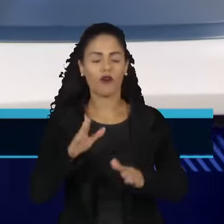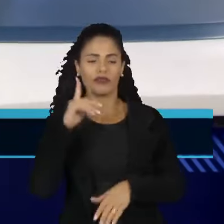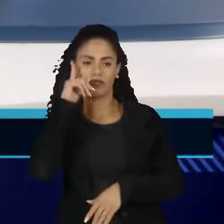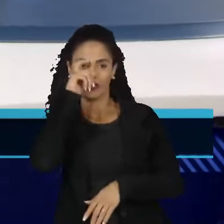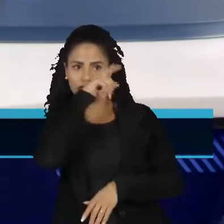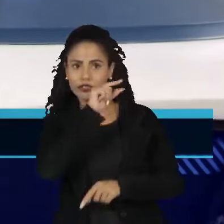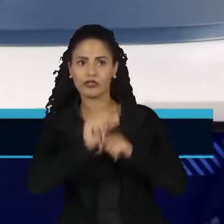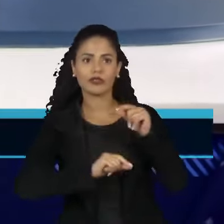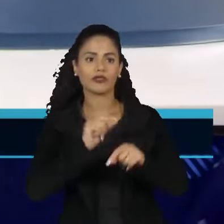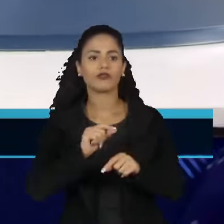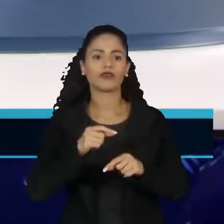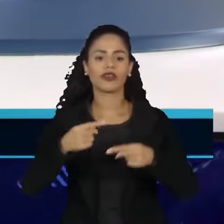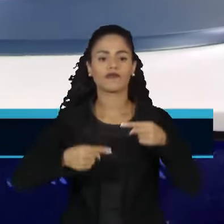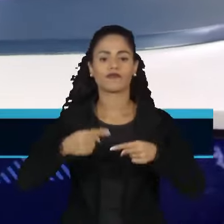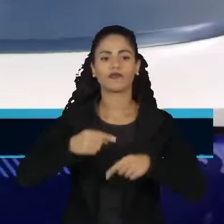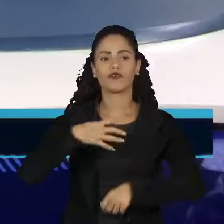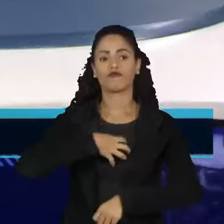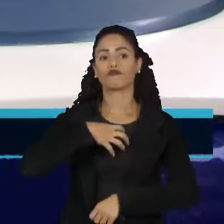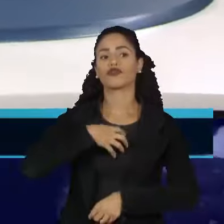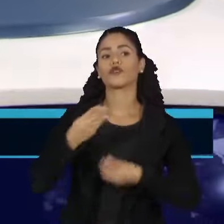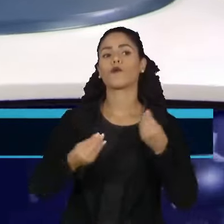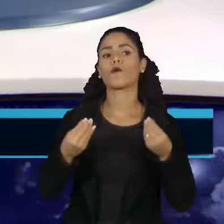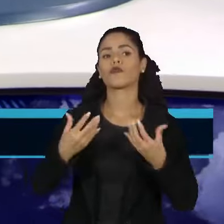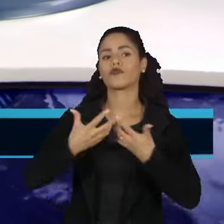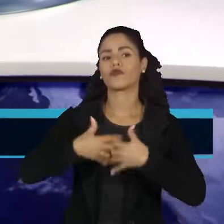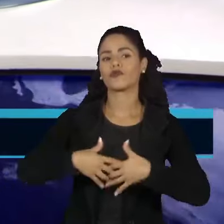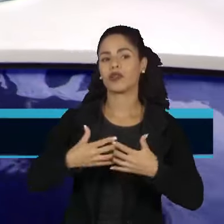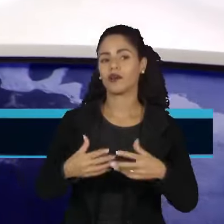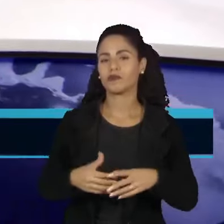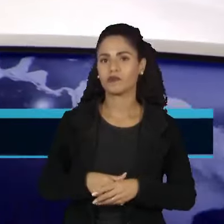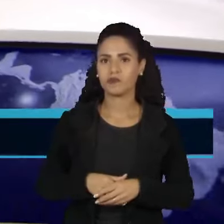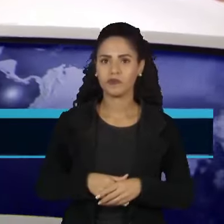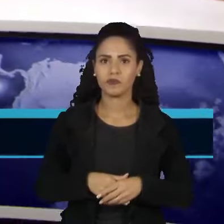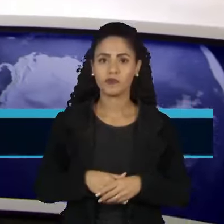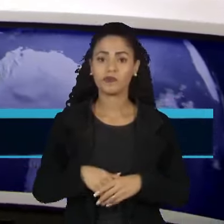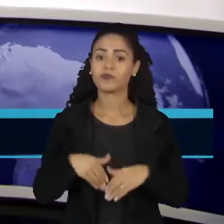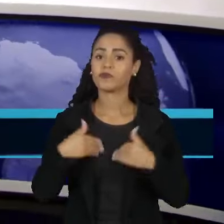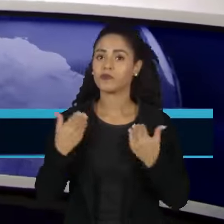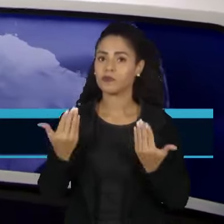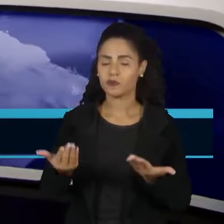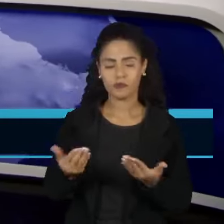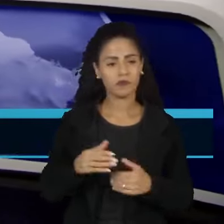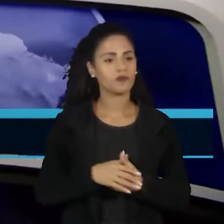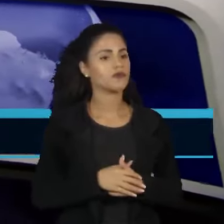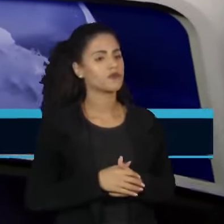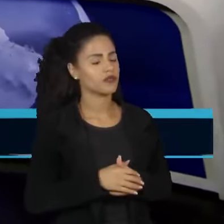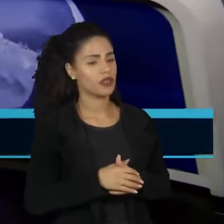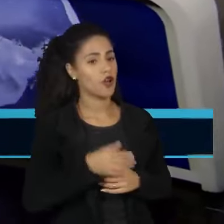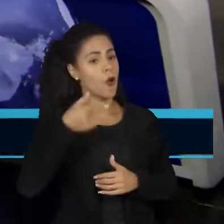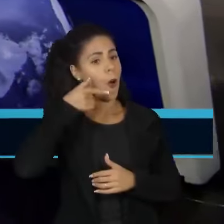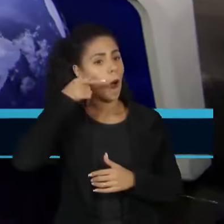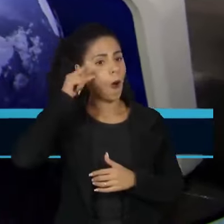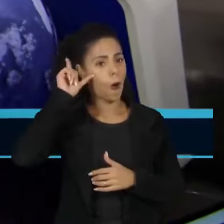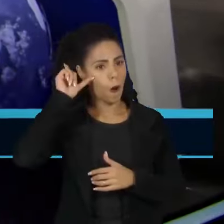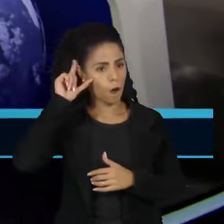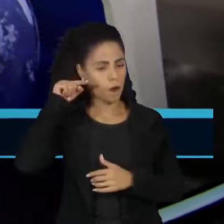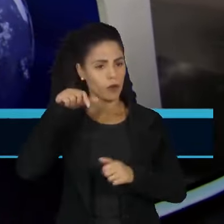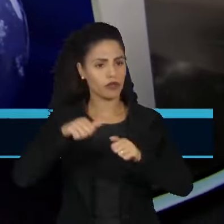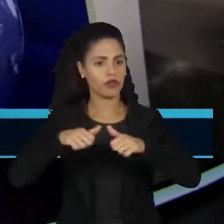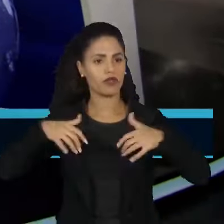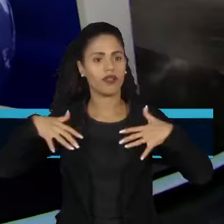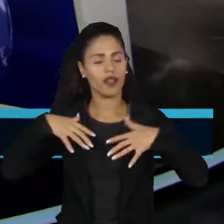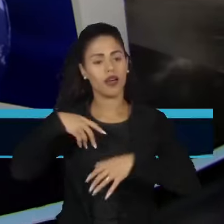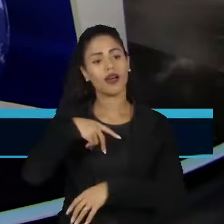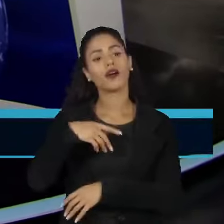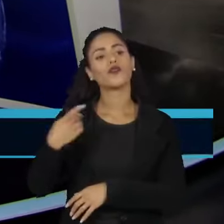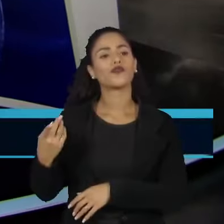é a política, é onde é que a gente quer chegar, né? E por falar em política, Sakamoto, ontem, numa audiência no Congresso, o ministro da